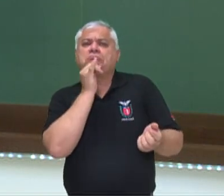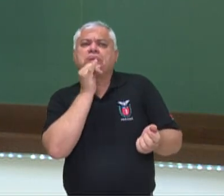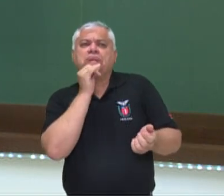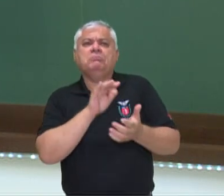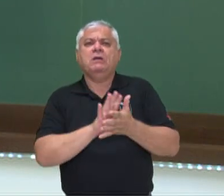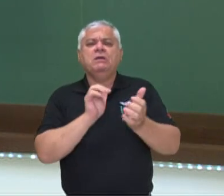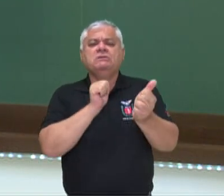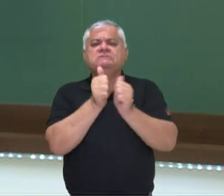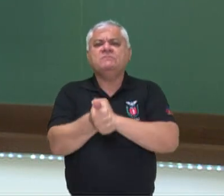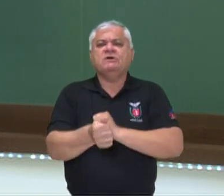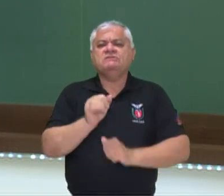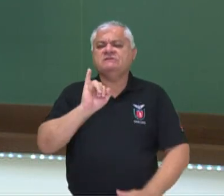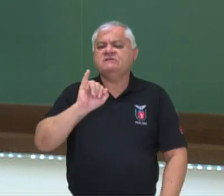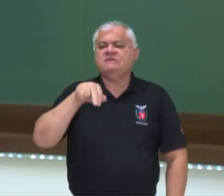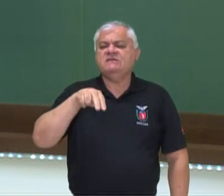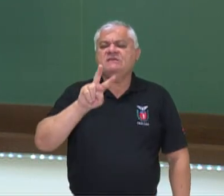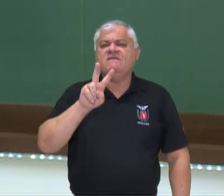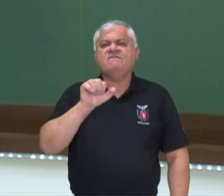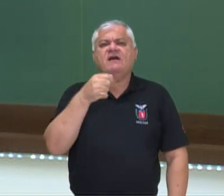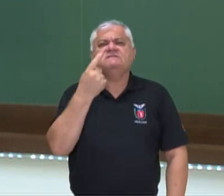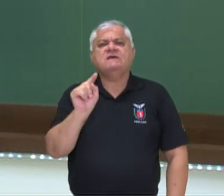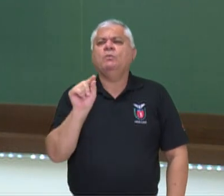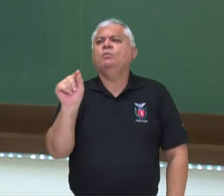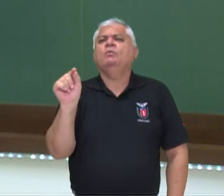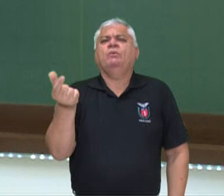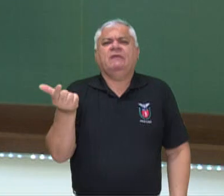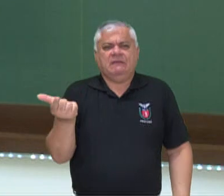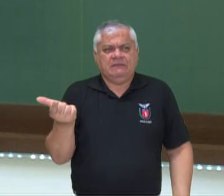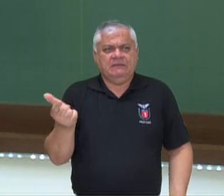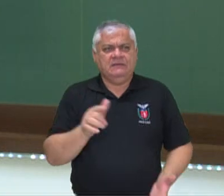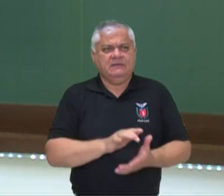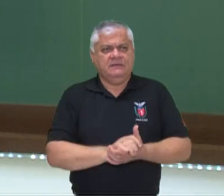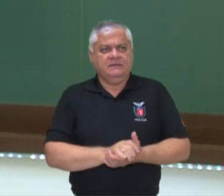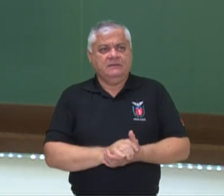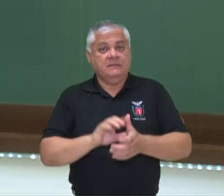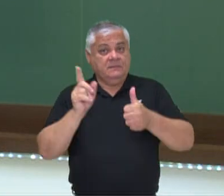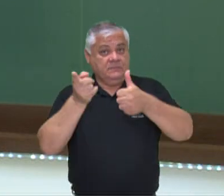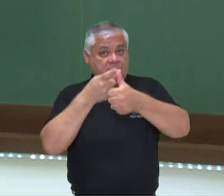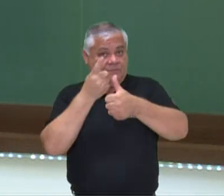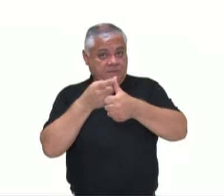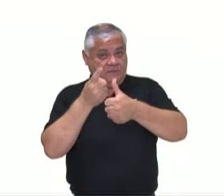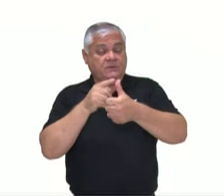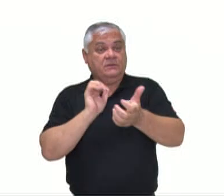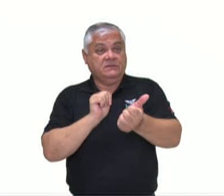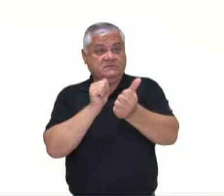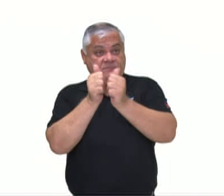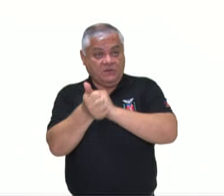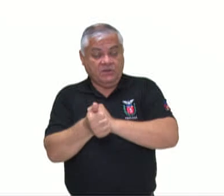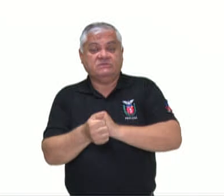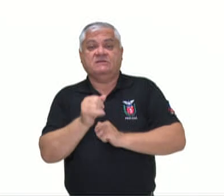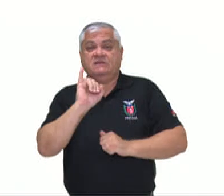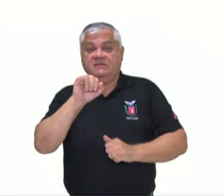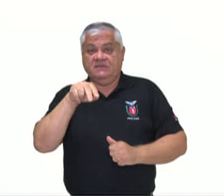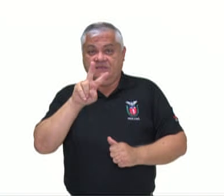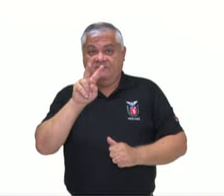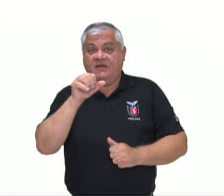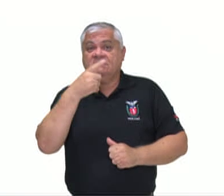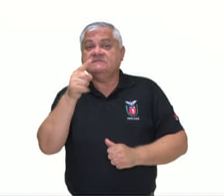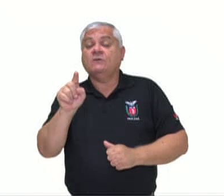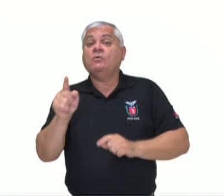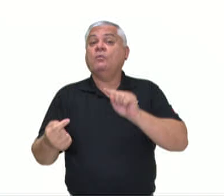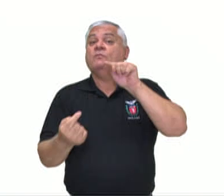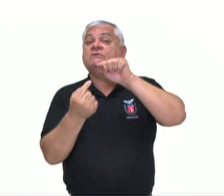sobre os esportes de invasão? O que a gente pode falar sobre eles? Primeiro, o esporte de invasão ele tem um objetivo